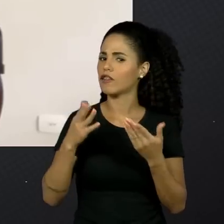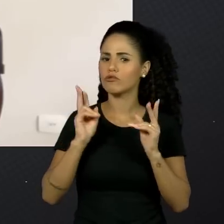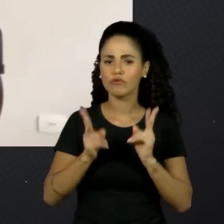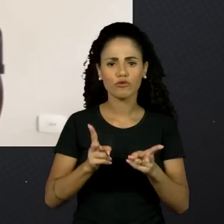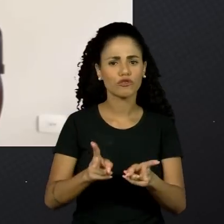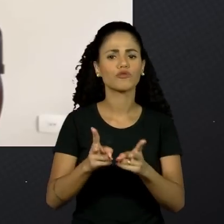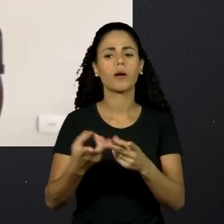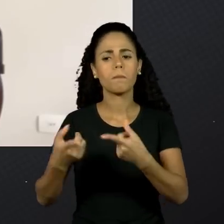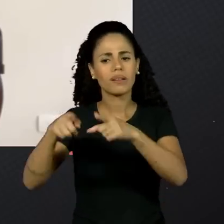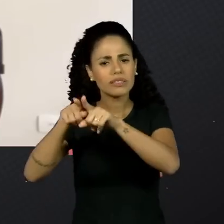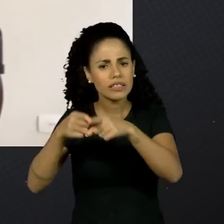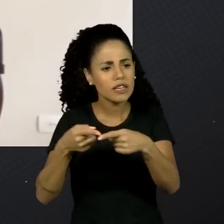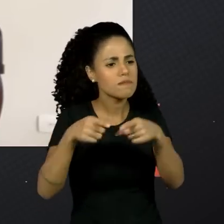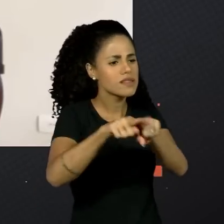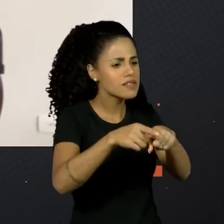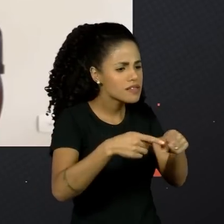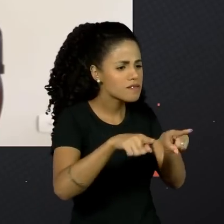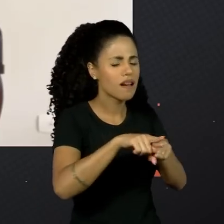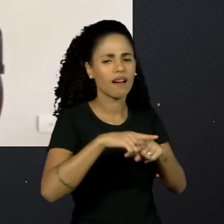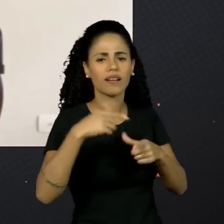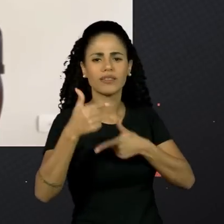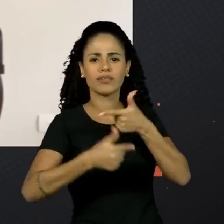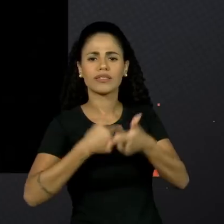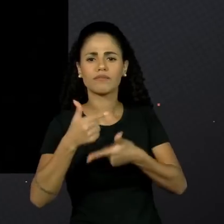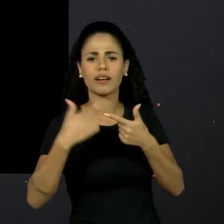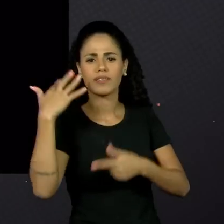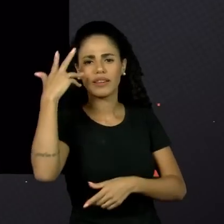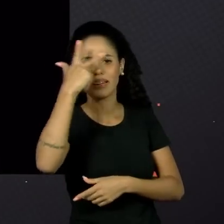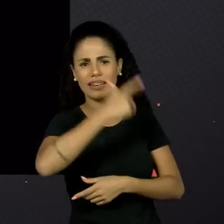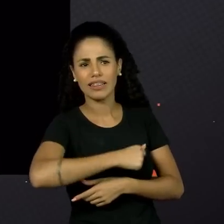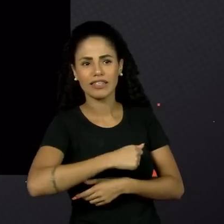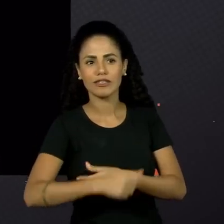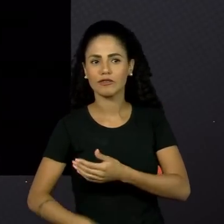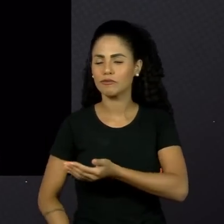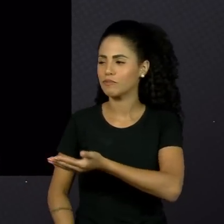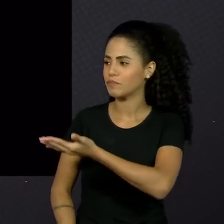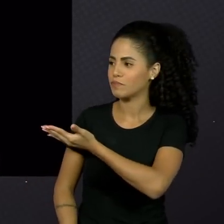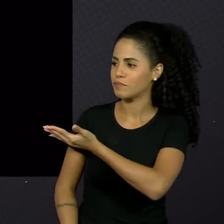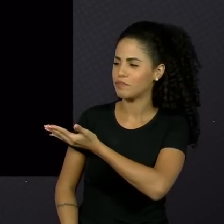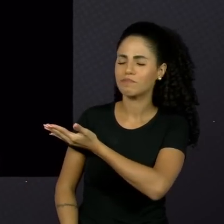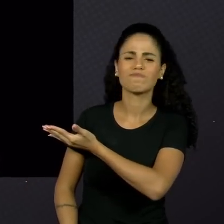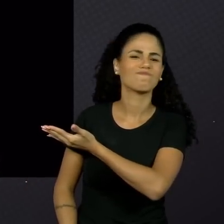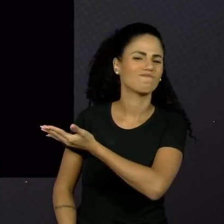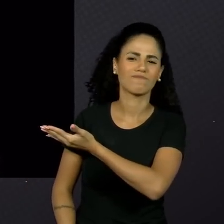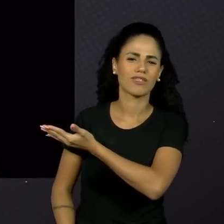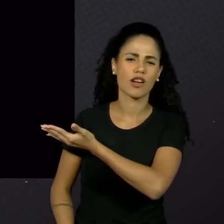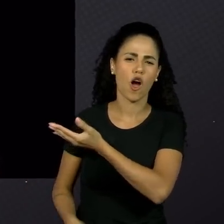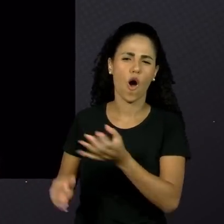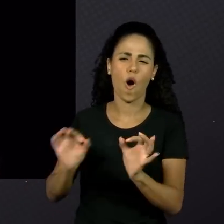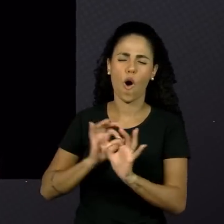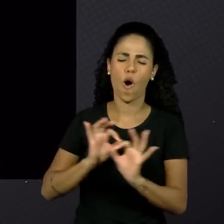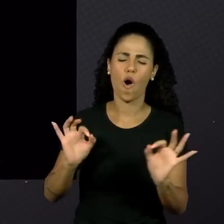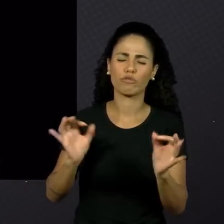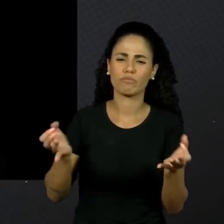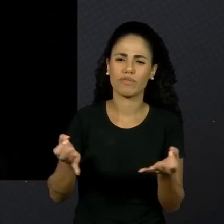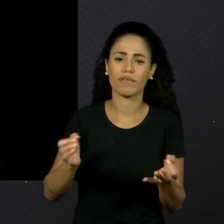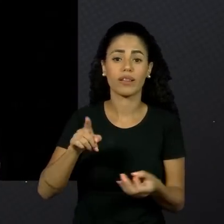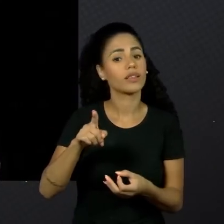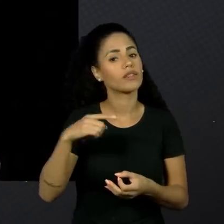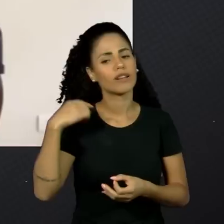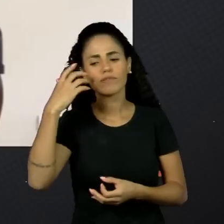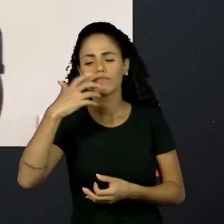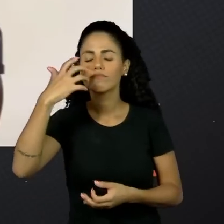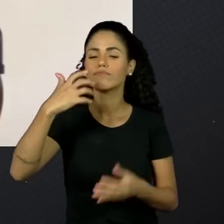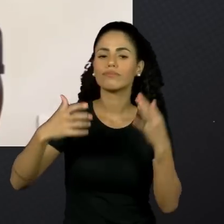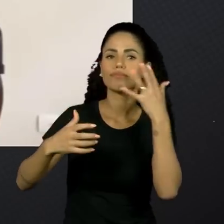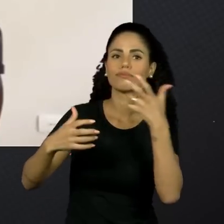parcerias continuam, fizemos um trabalho lindo chamado Estrangeiro, que o Guilherme estava espetacular. Depois seguem os musicais, que de alguma